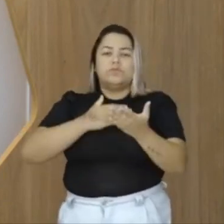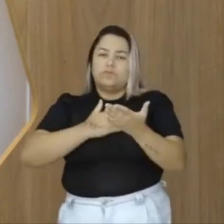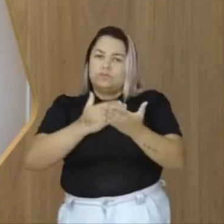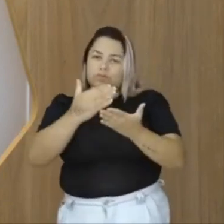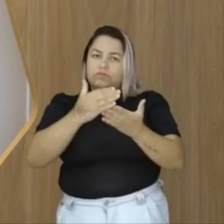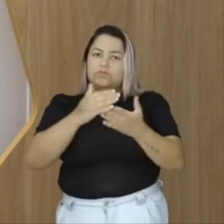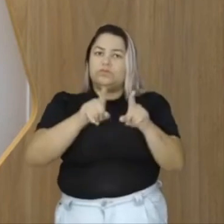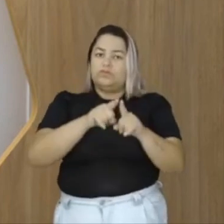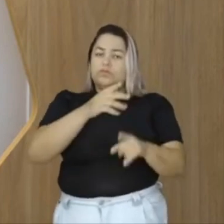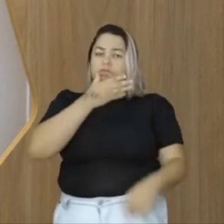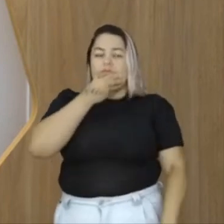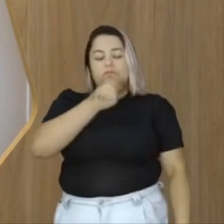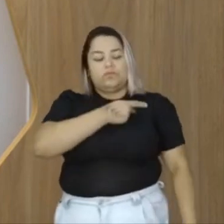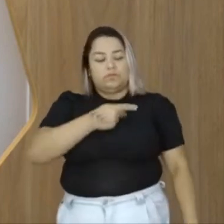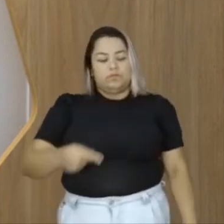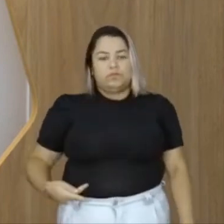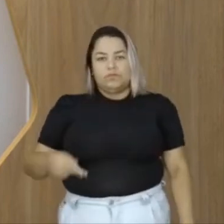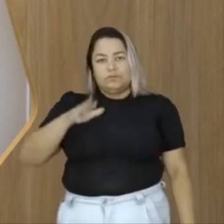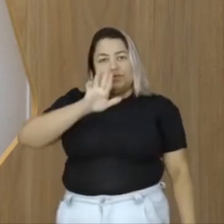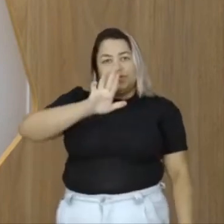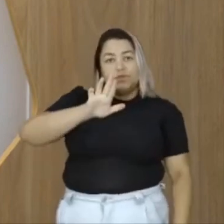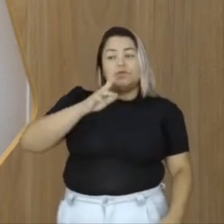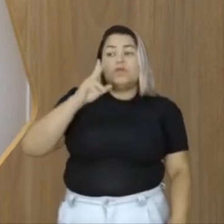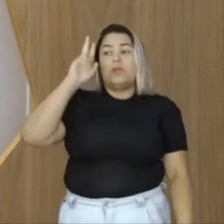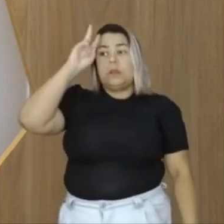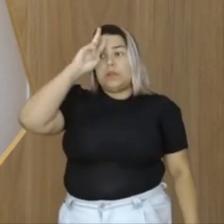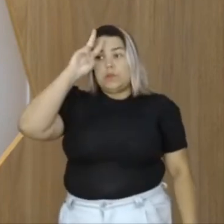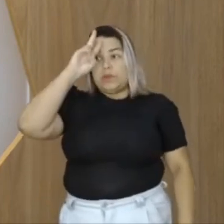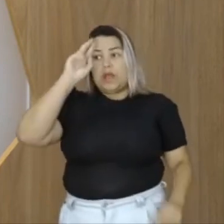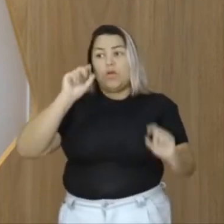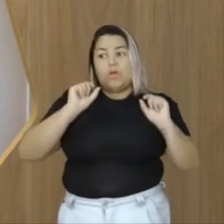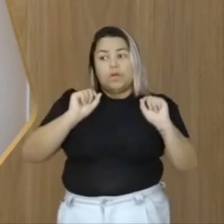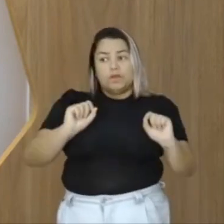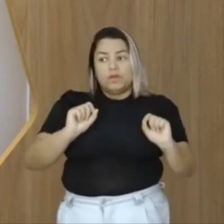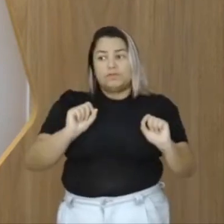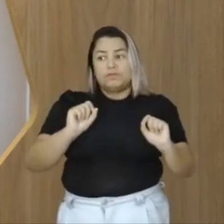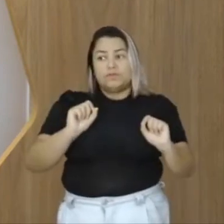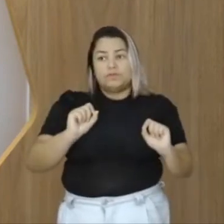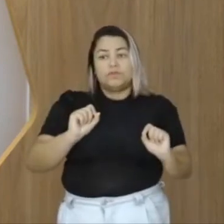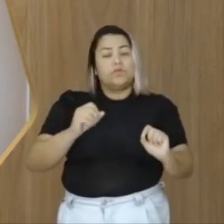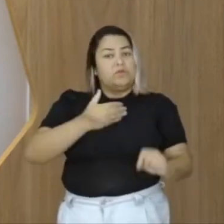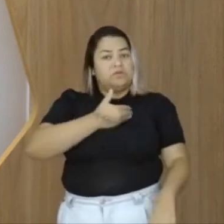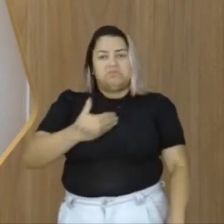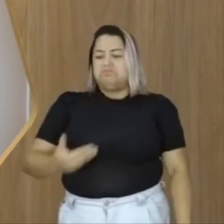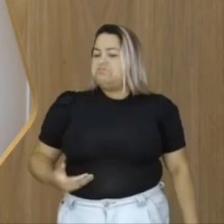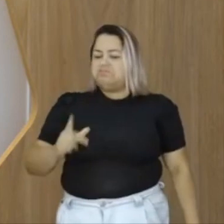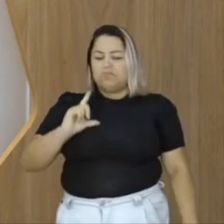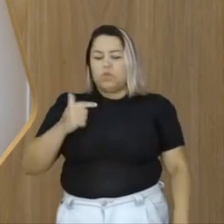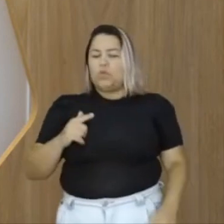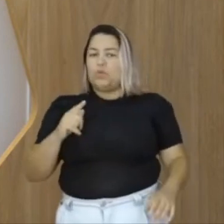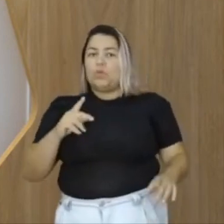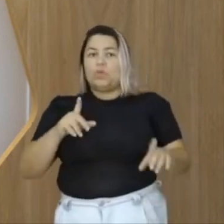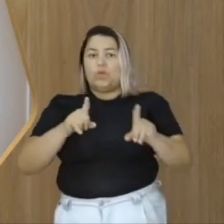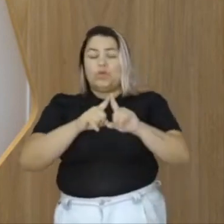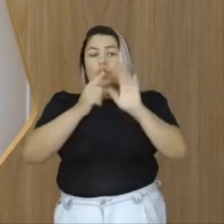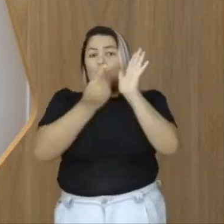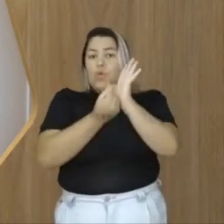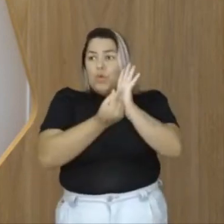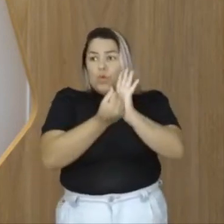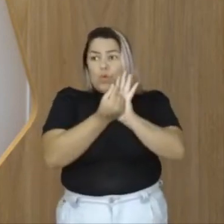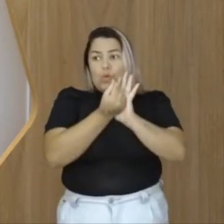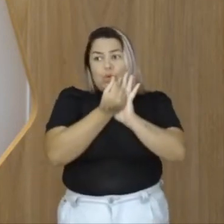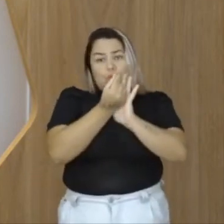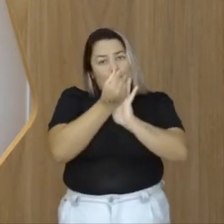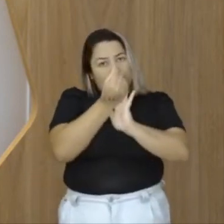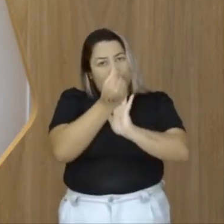do governo Lula, e eu quero lembrar o seguinte, assim, olha, que o governo passado não tinha deixado o orçamento claro,